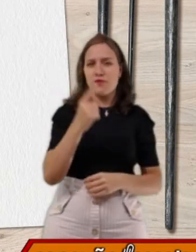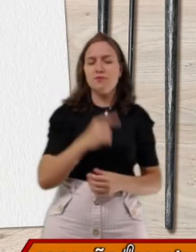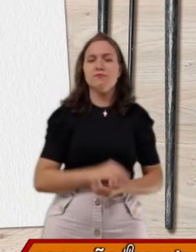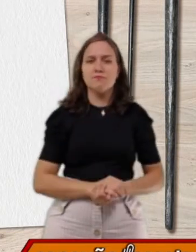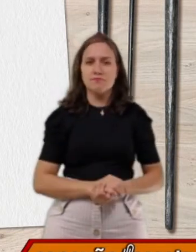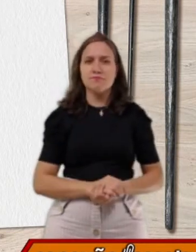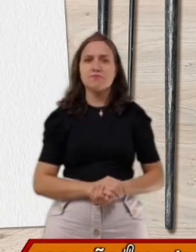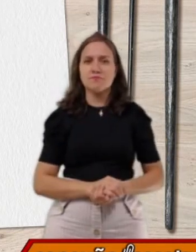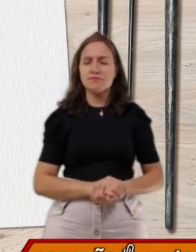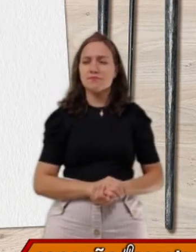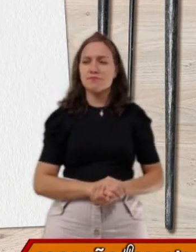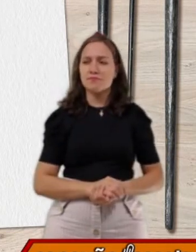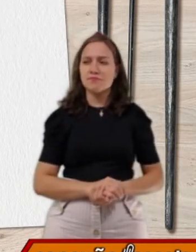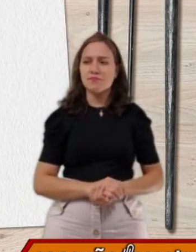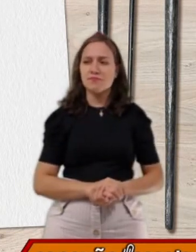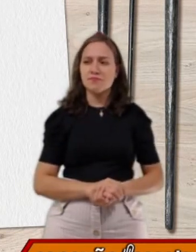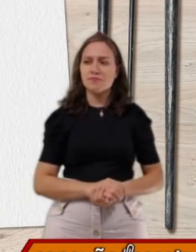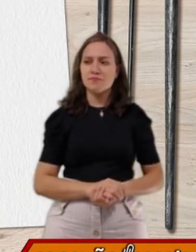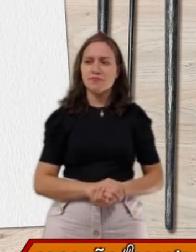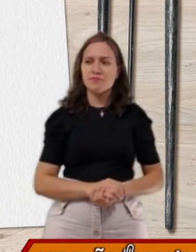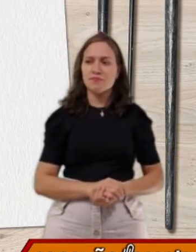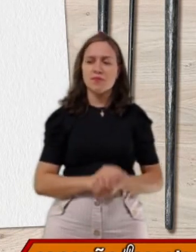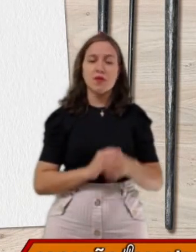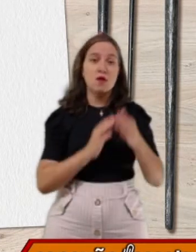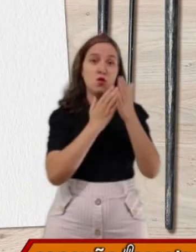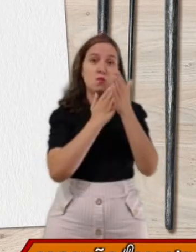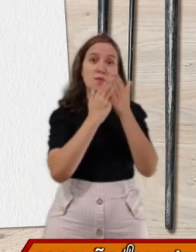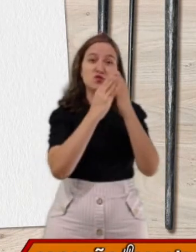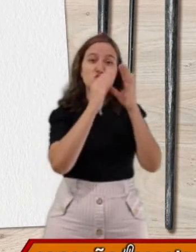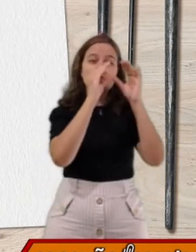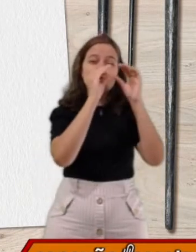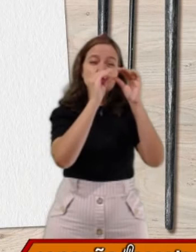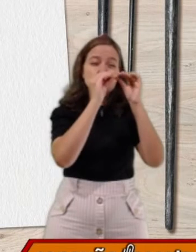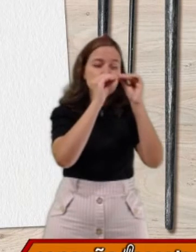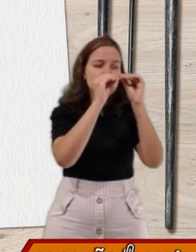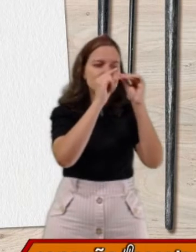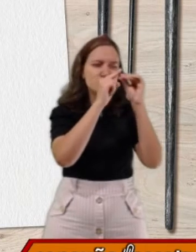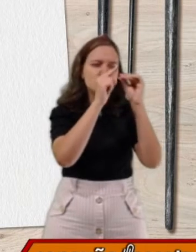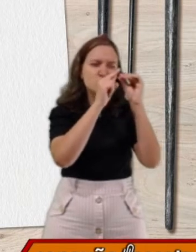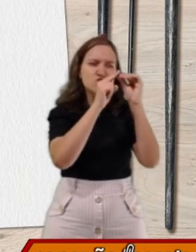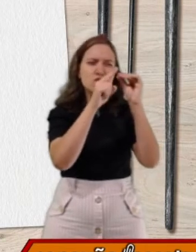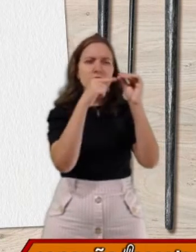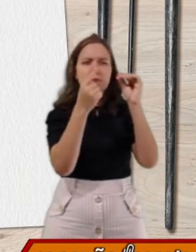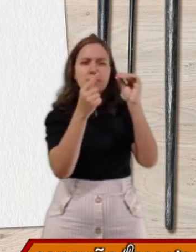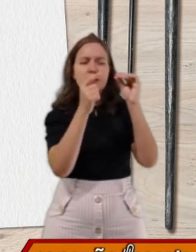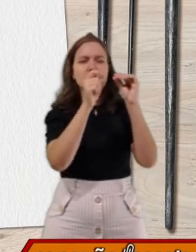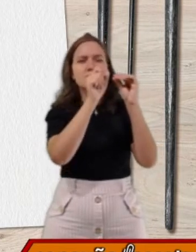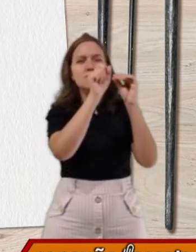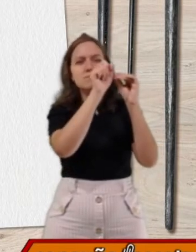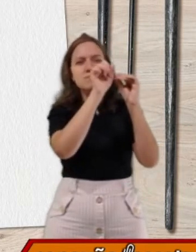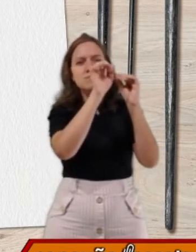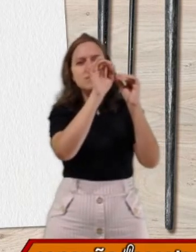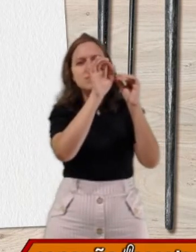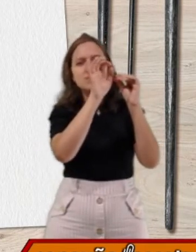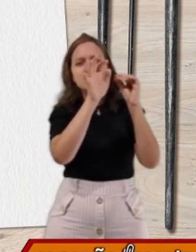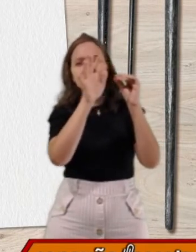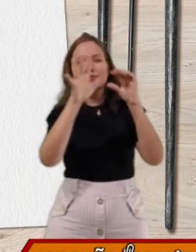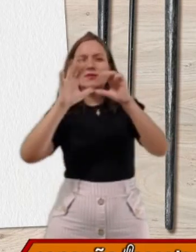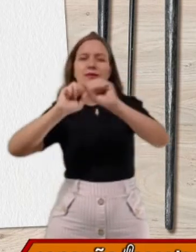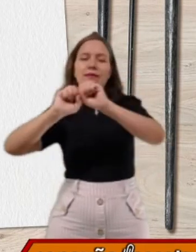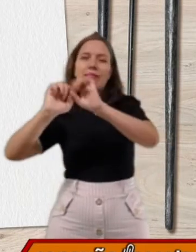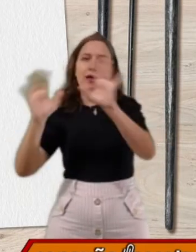menos três tons de grafite começou escutes a plantar Esse lado né o escuro médio